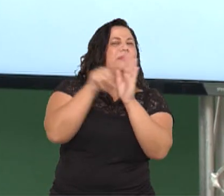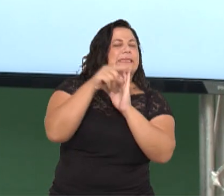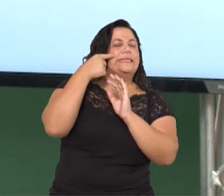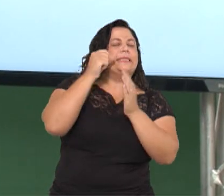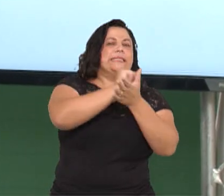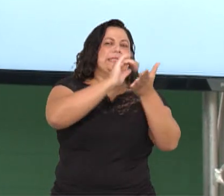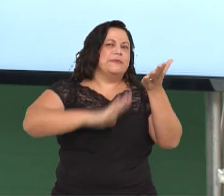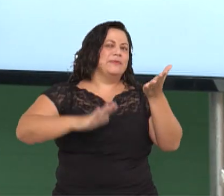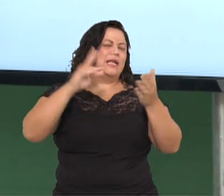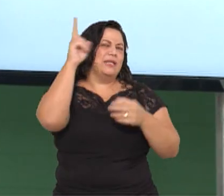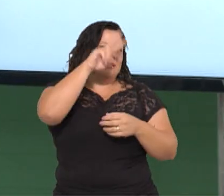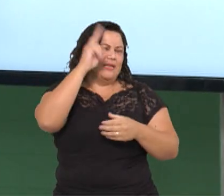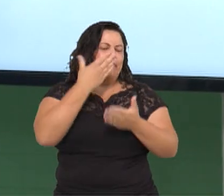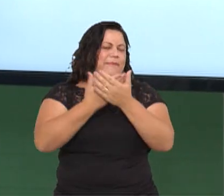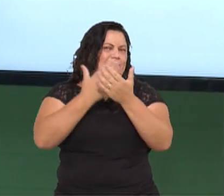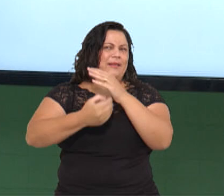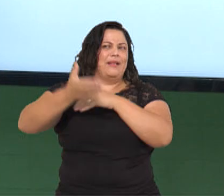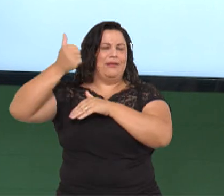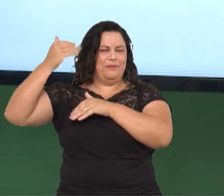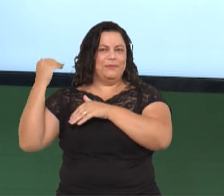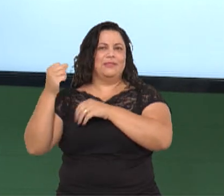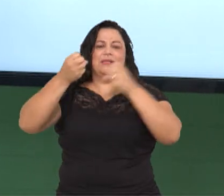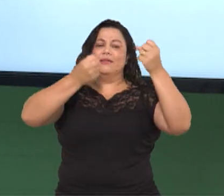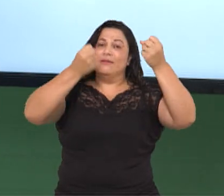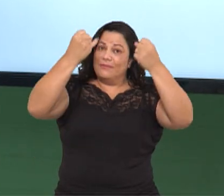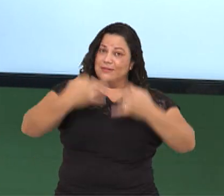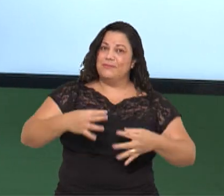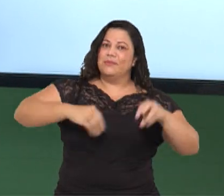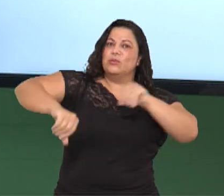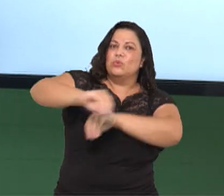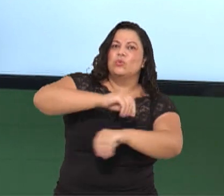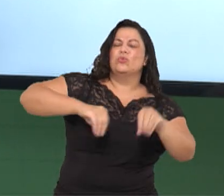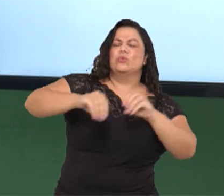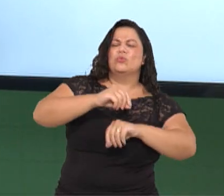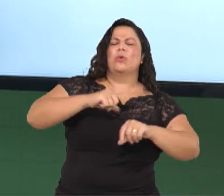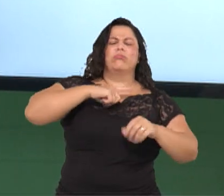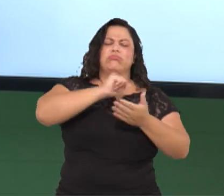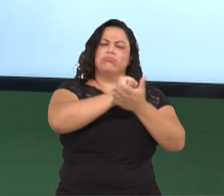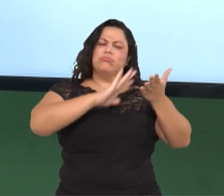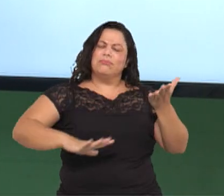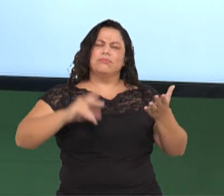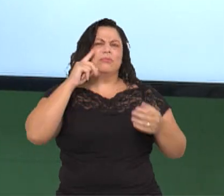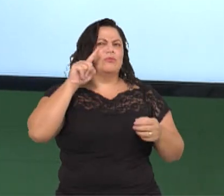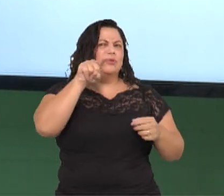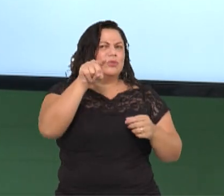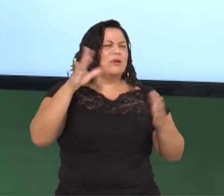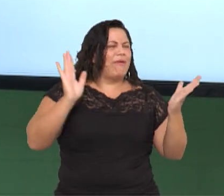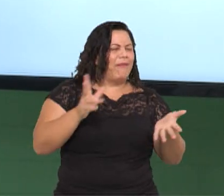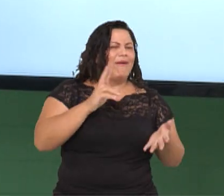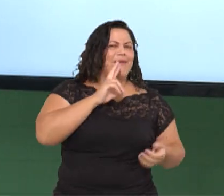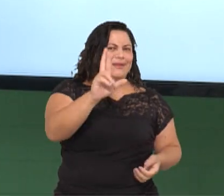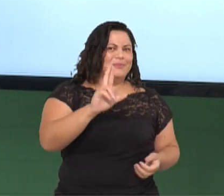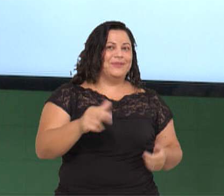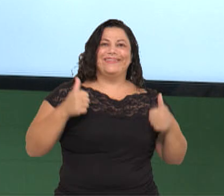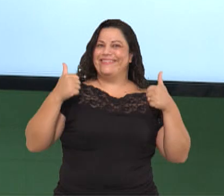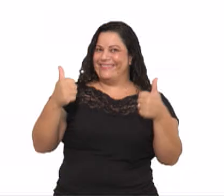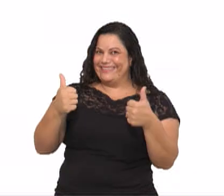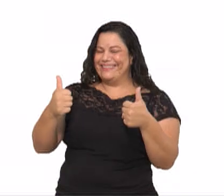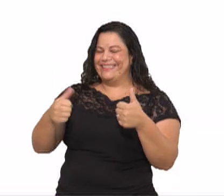aula passada que a gente estava falando de solos e eu trouxe para vocês um exercício? Vocês fizeram? Espero que sim. Então vamos